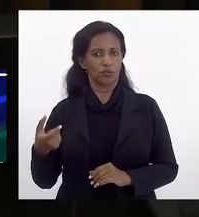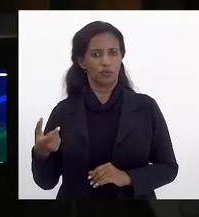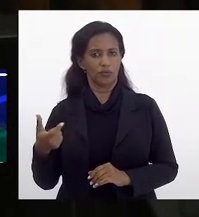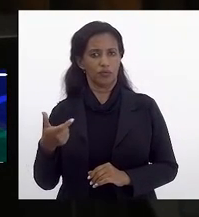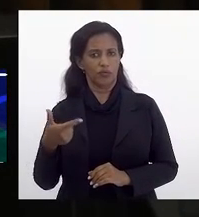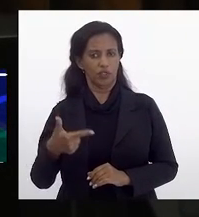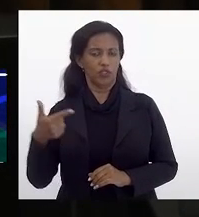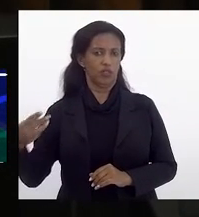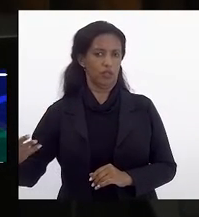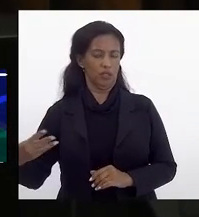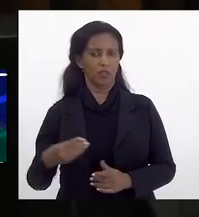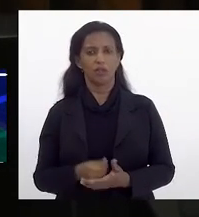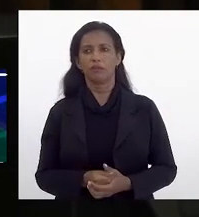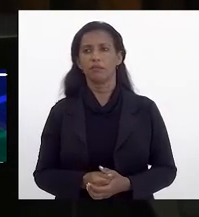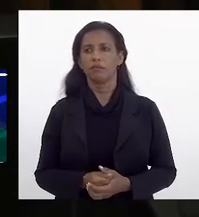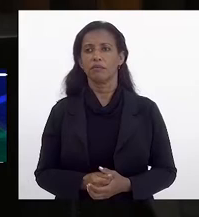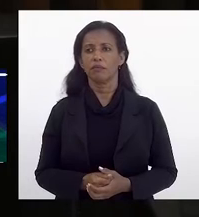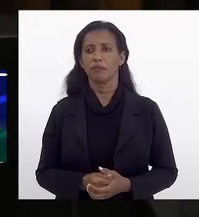2020-2023.